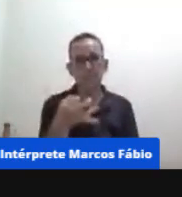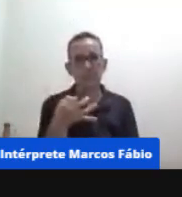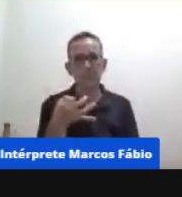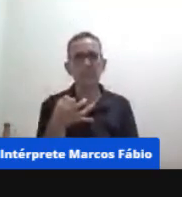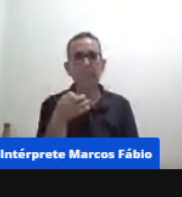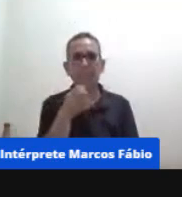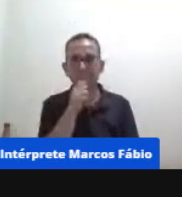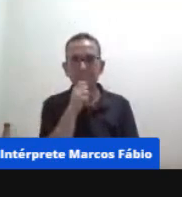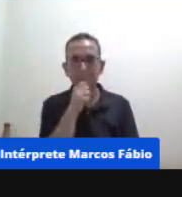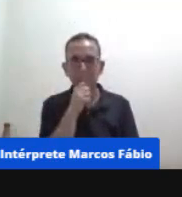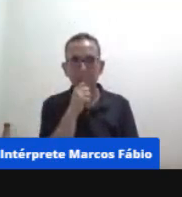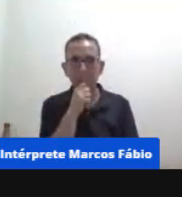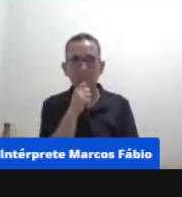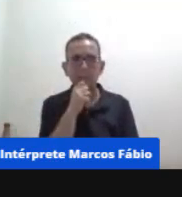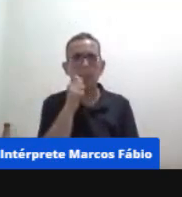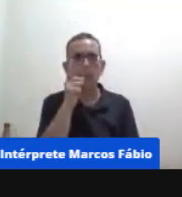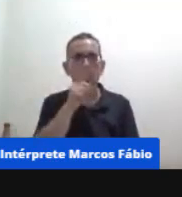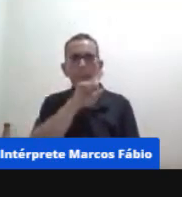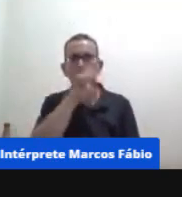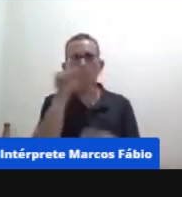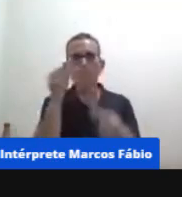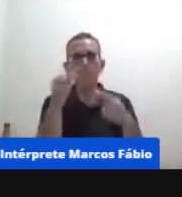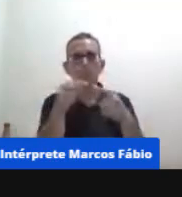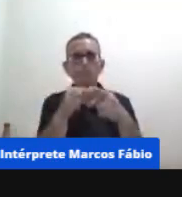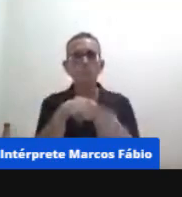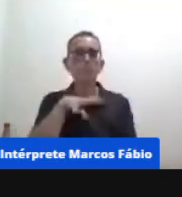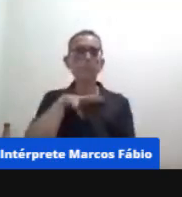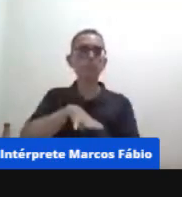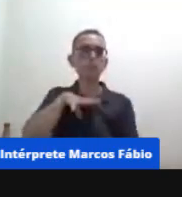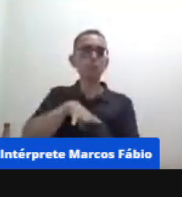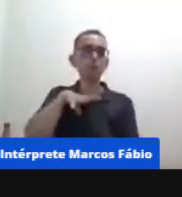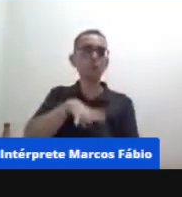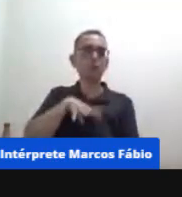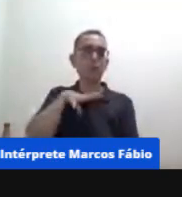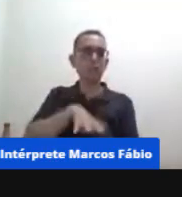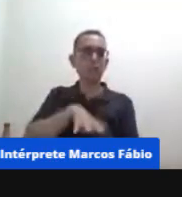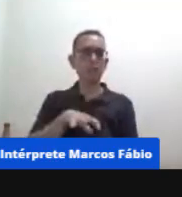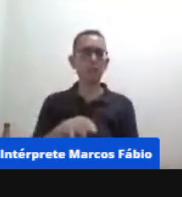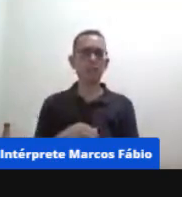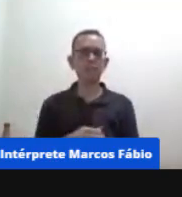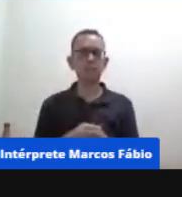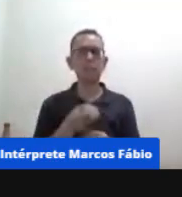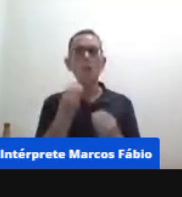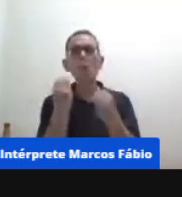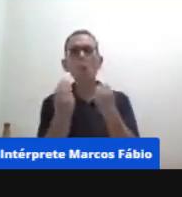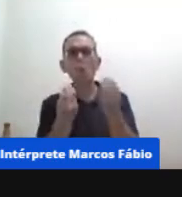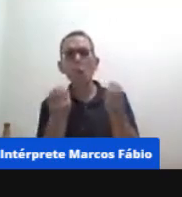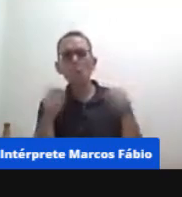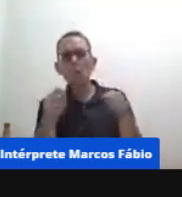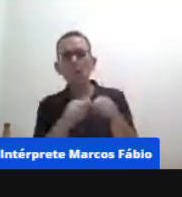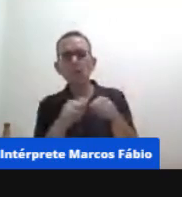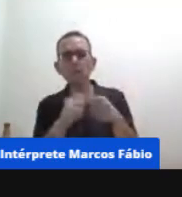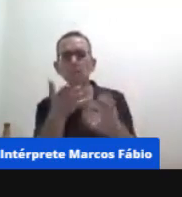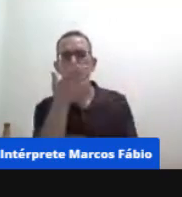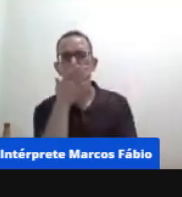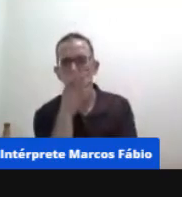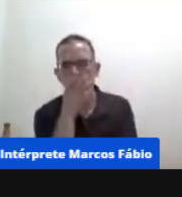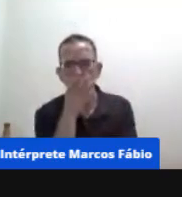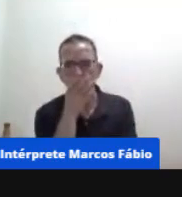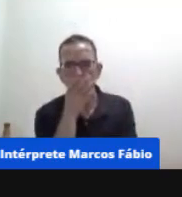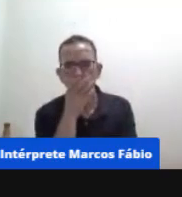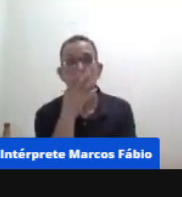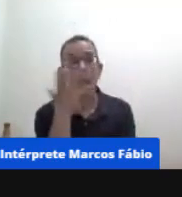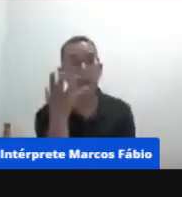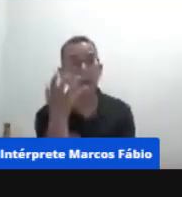a gente vai ver a questão da língua portuguesa. Como que eu posso trabalhar isso? E aí, a gente